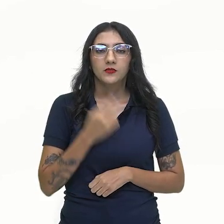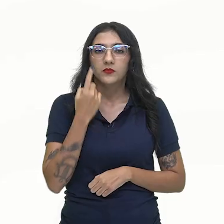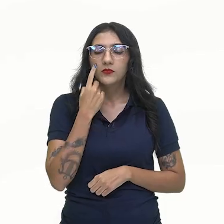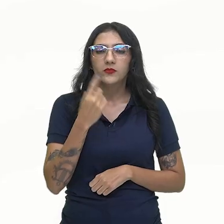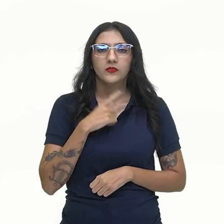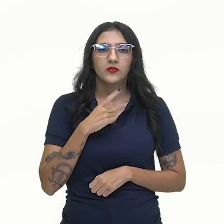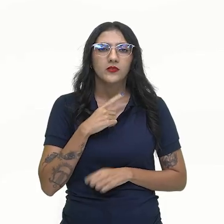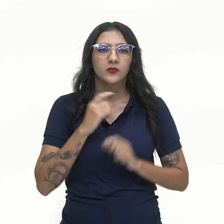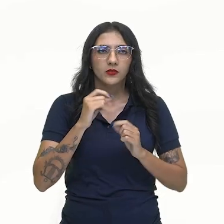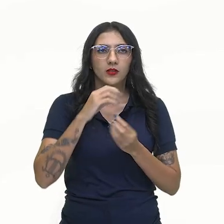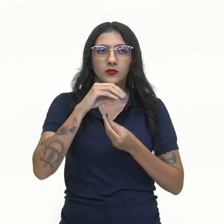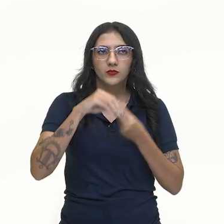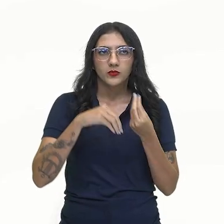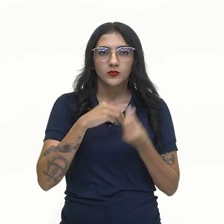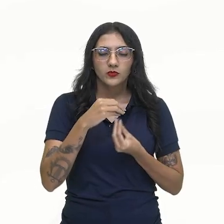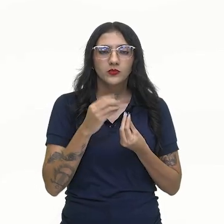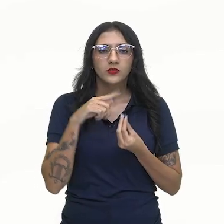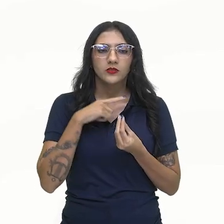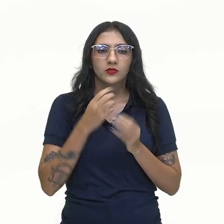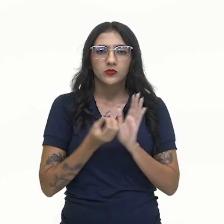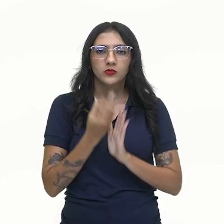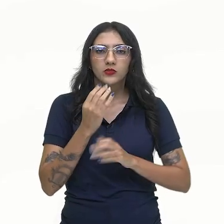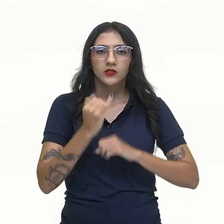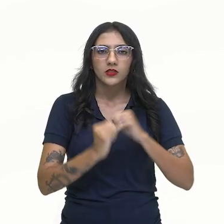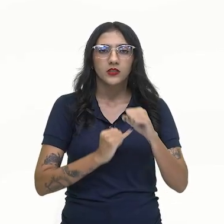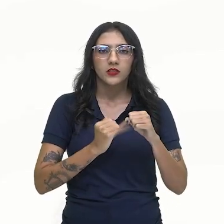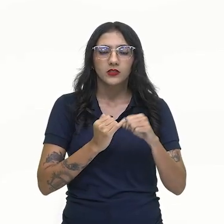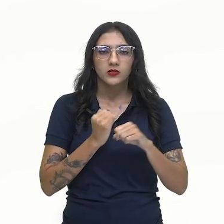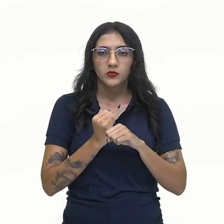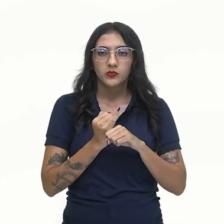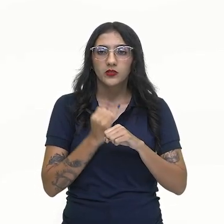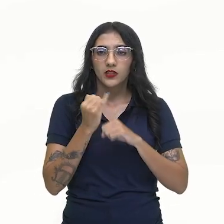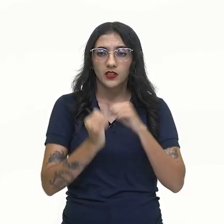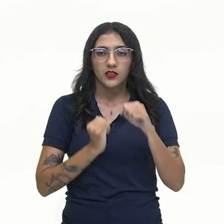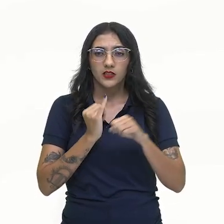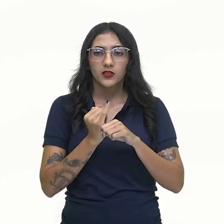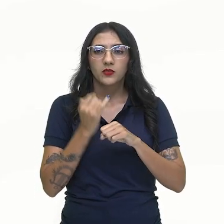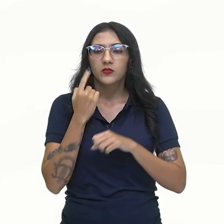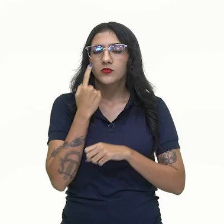a dissolução, eles vão formar íons, olha quem ele vai